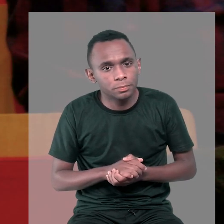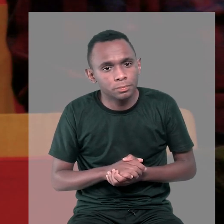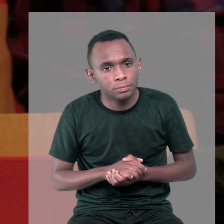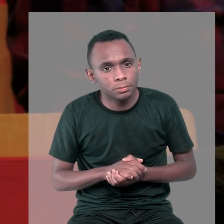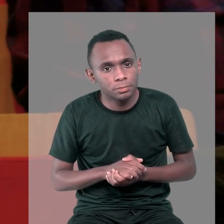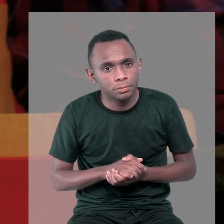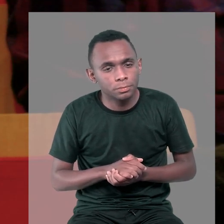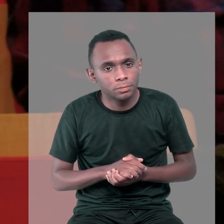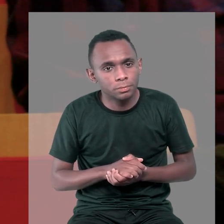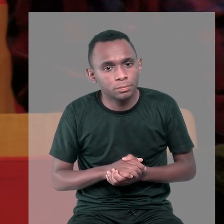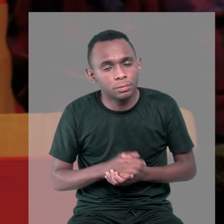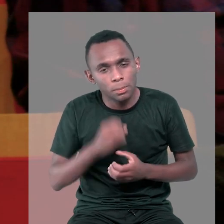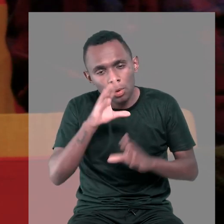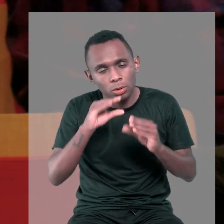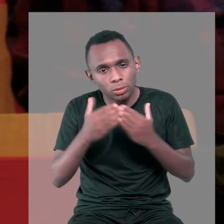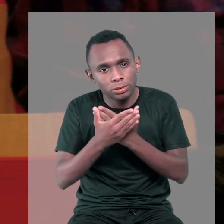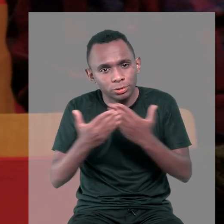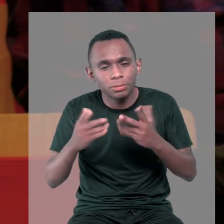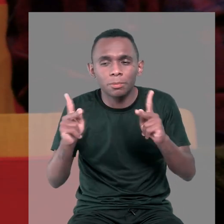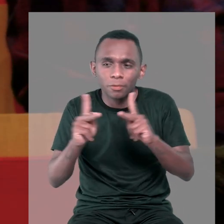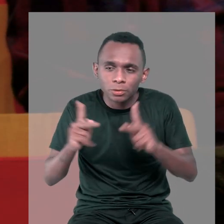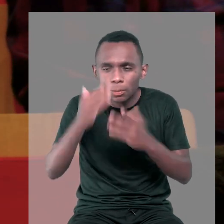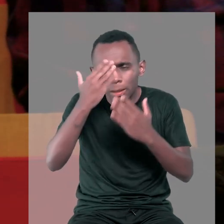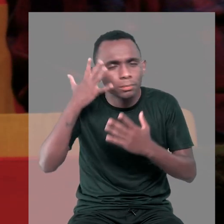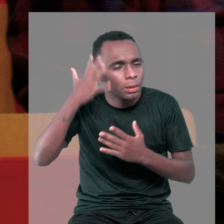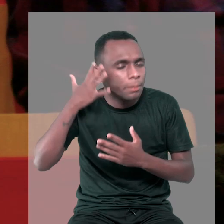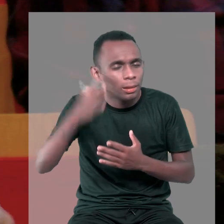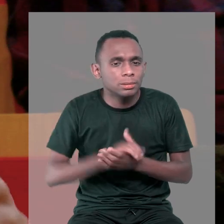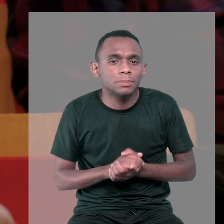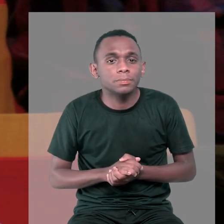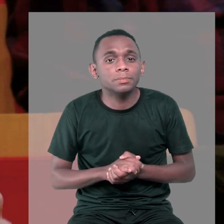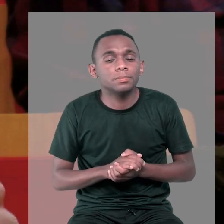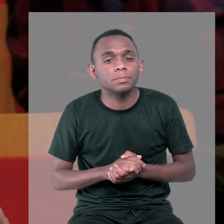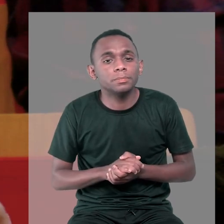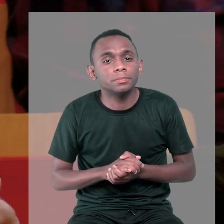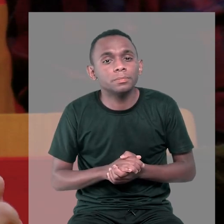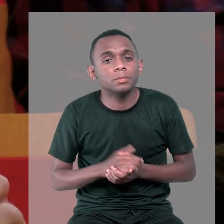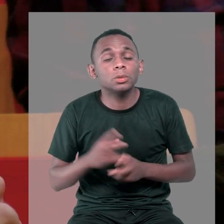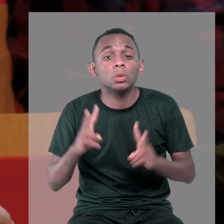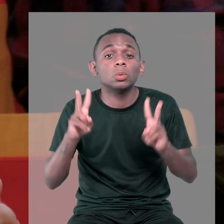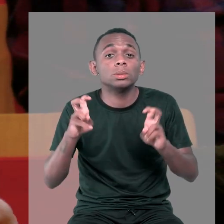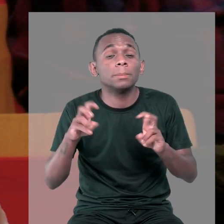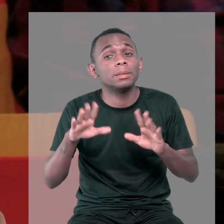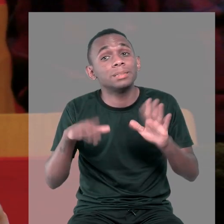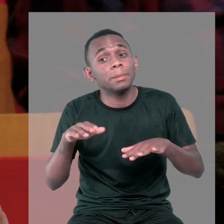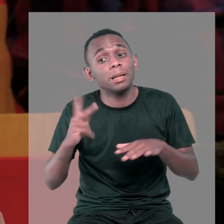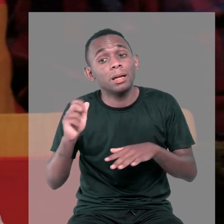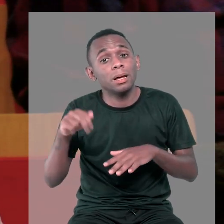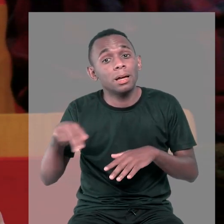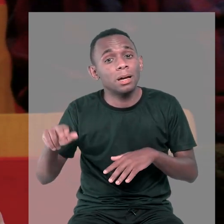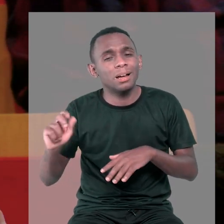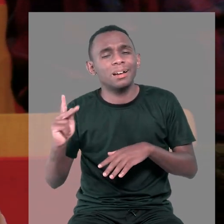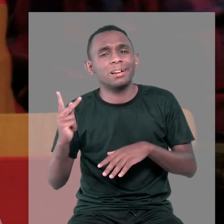mas talvez haja uma possibilidade de interpretar a questão à luz de Hannah Arendt. É sobre o segundo tópico da